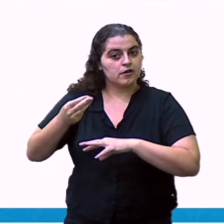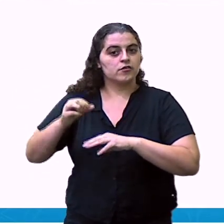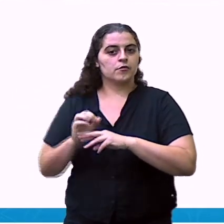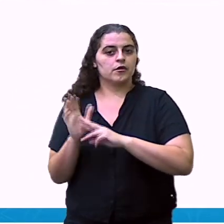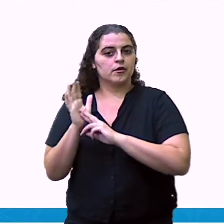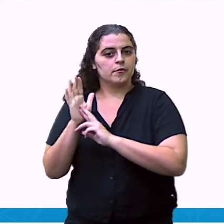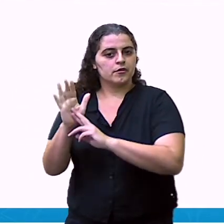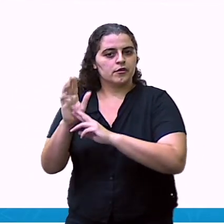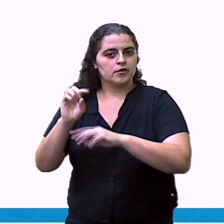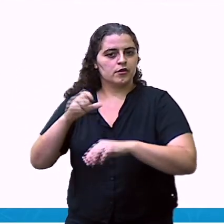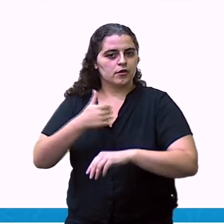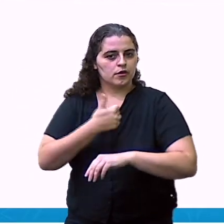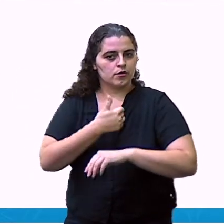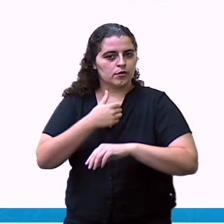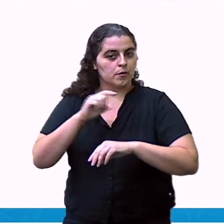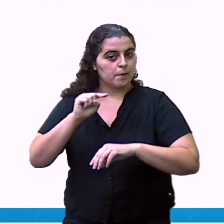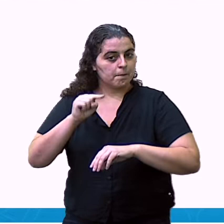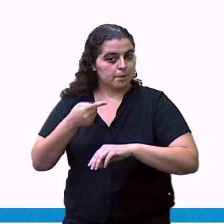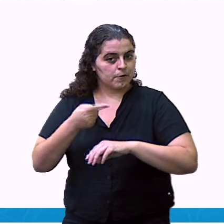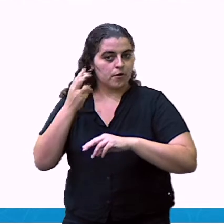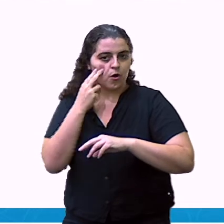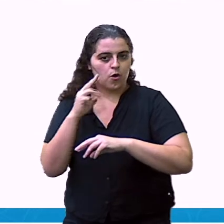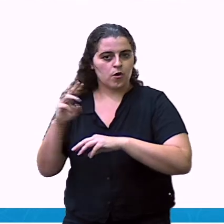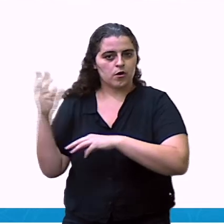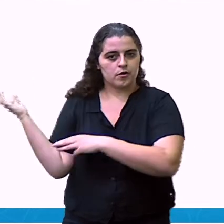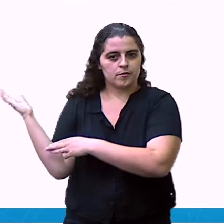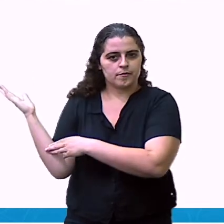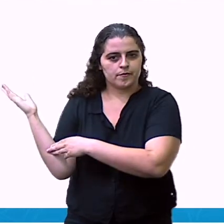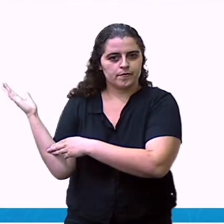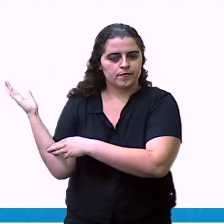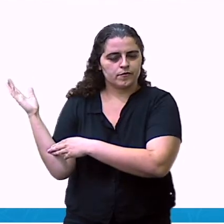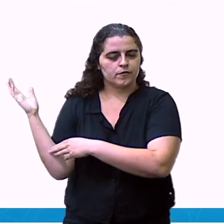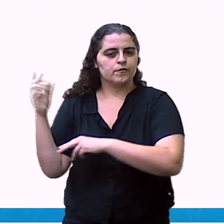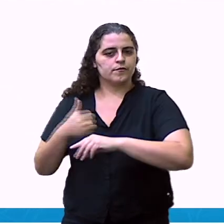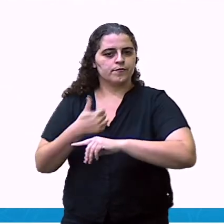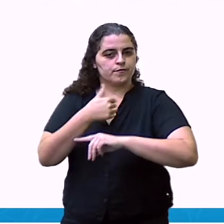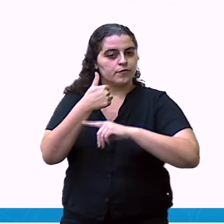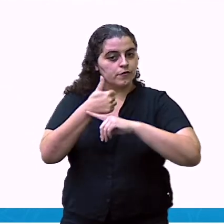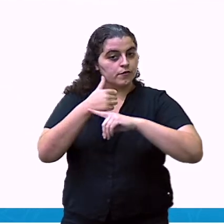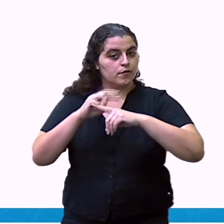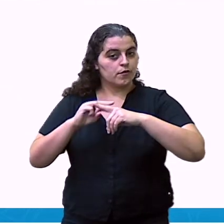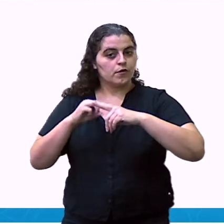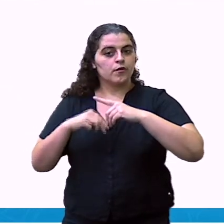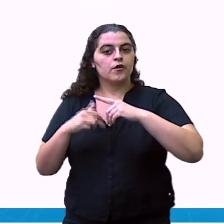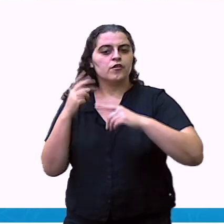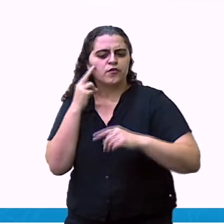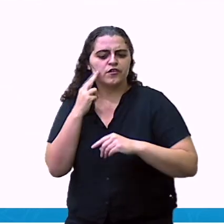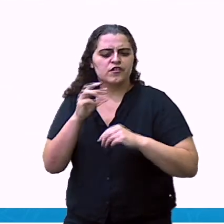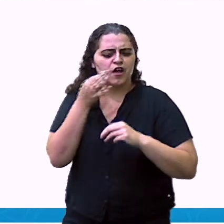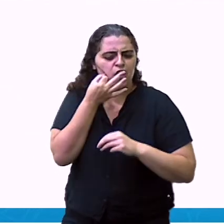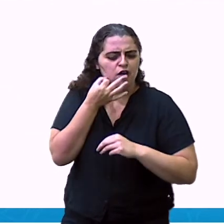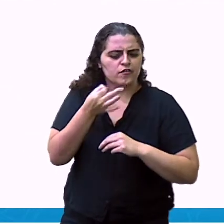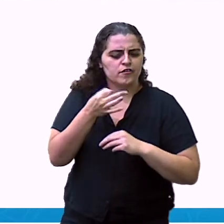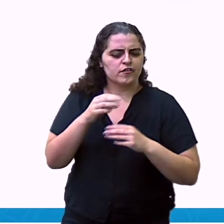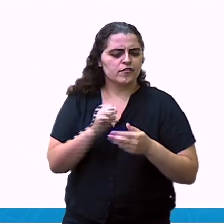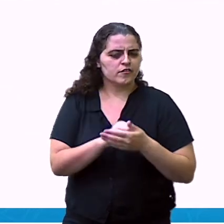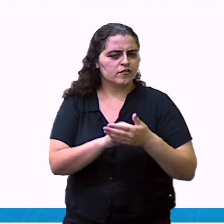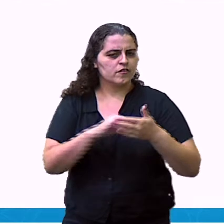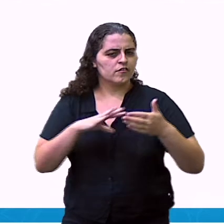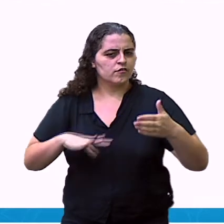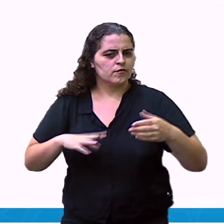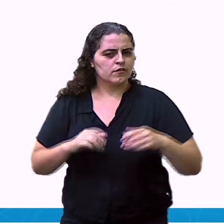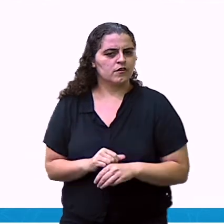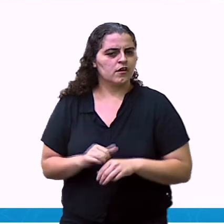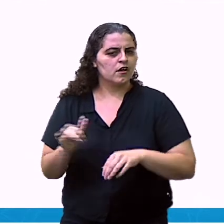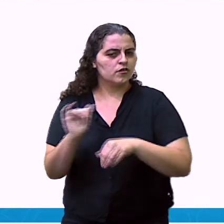nós temos 12 milésimos. Se você está atento às nossas aulas, lá nos números